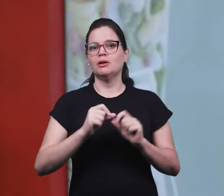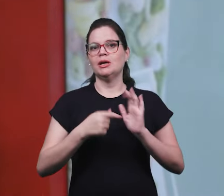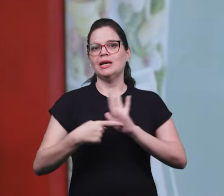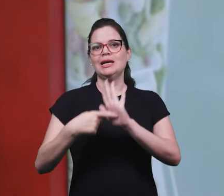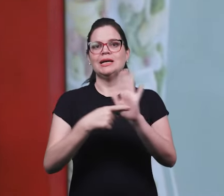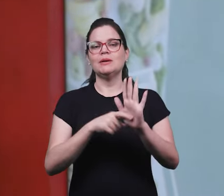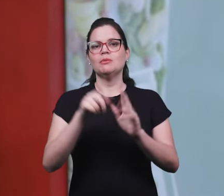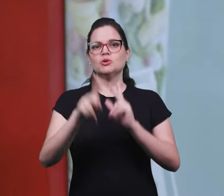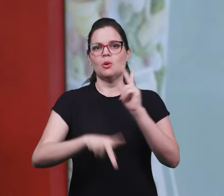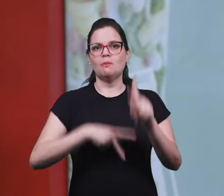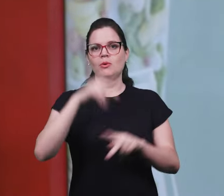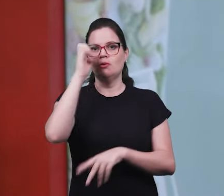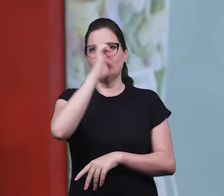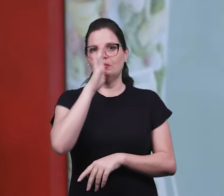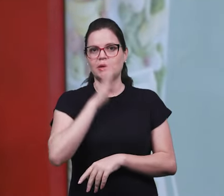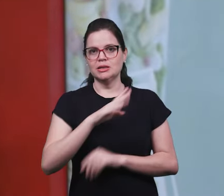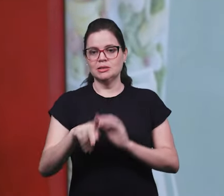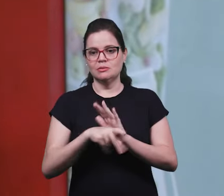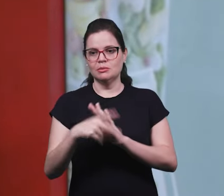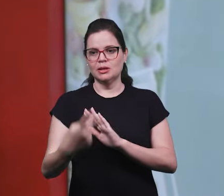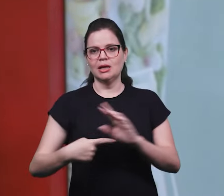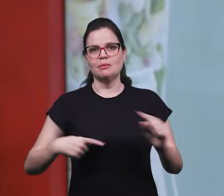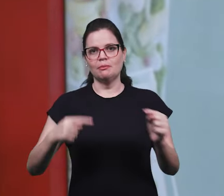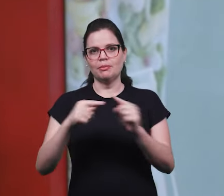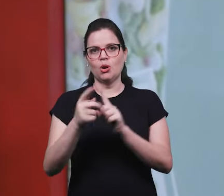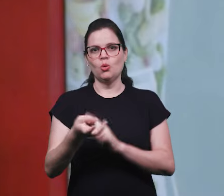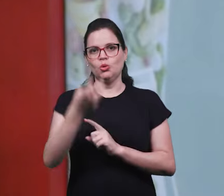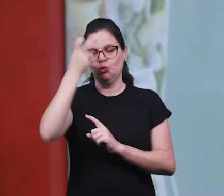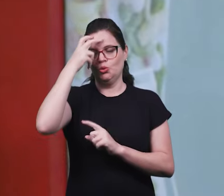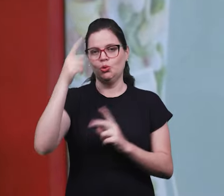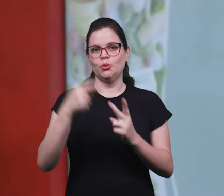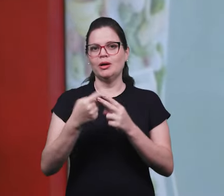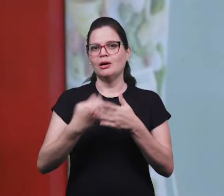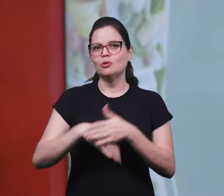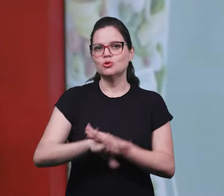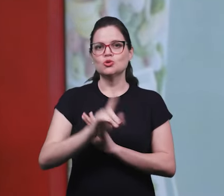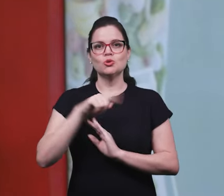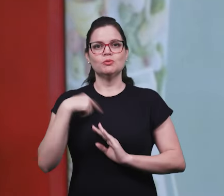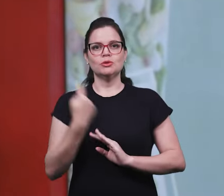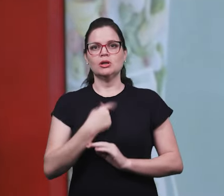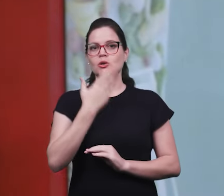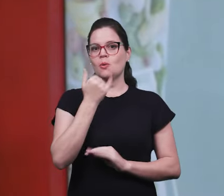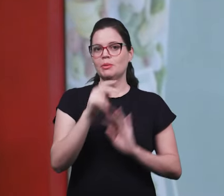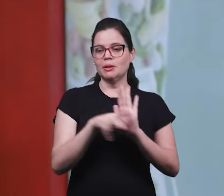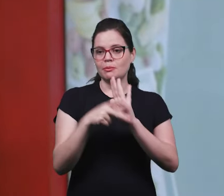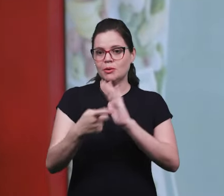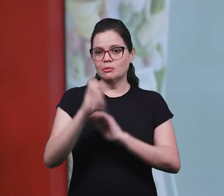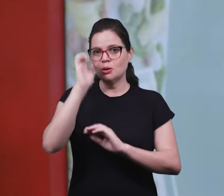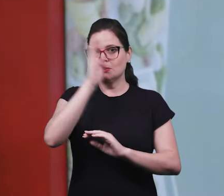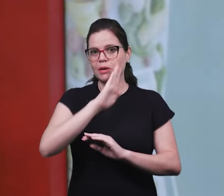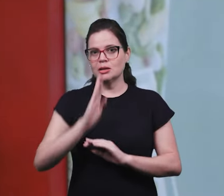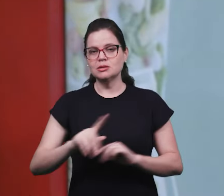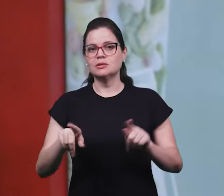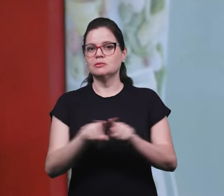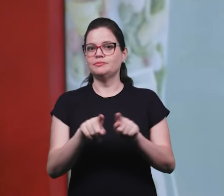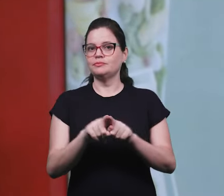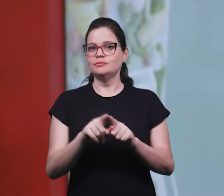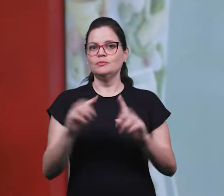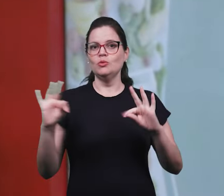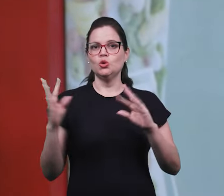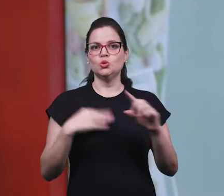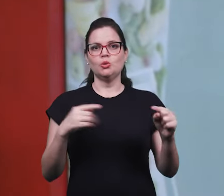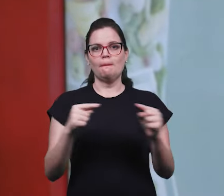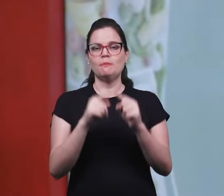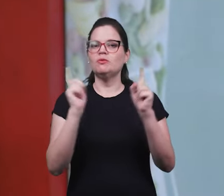população brasileira foi estudada aqui com nossa cultura com os hábitos brasileiros com os alimentos que aqui tem com as estações que aqui tem